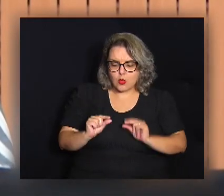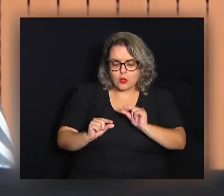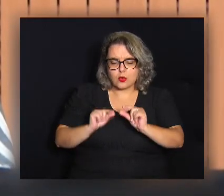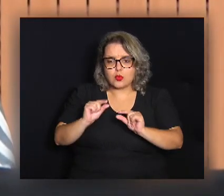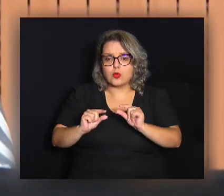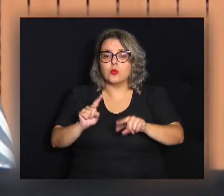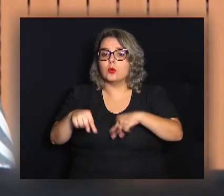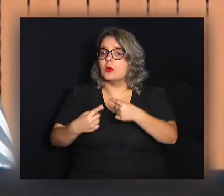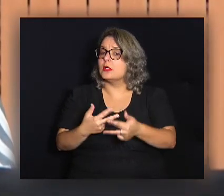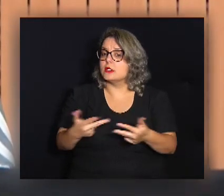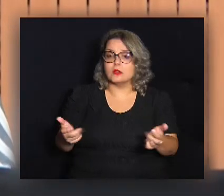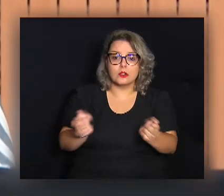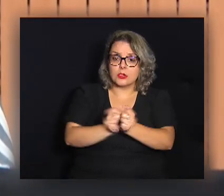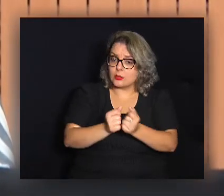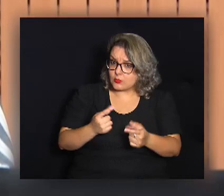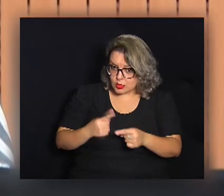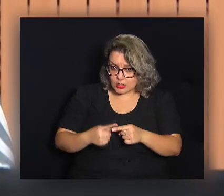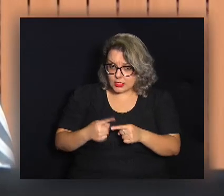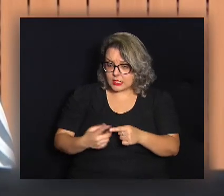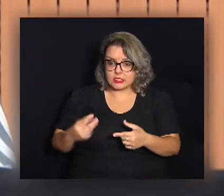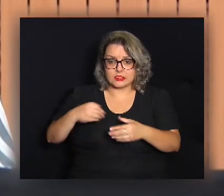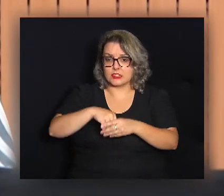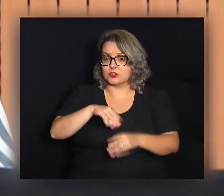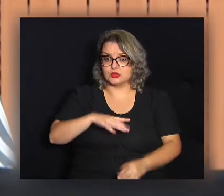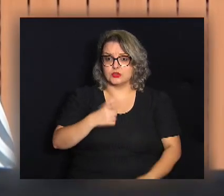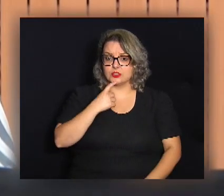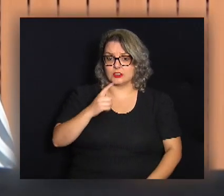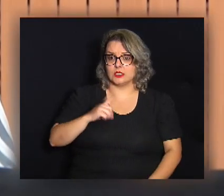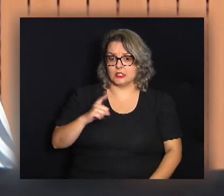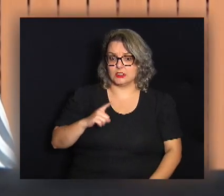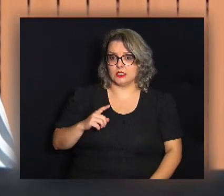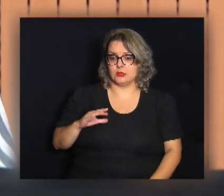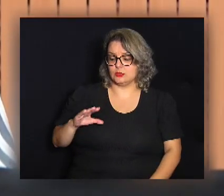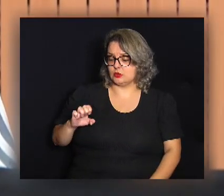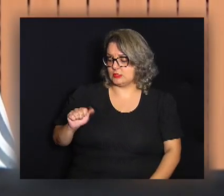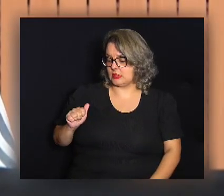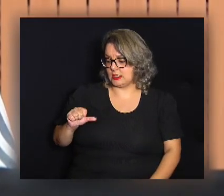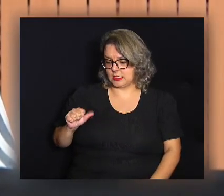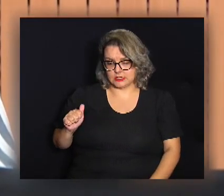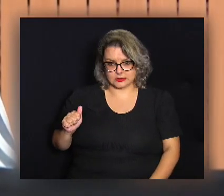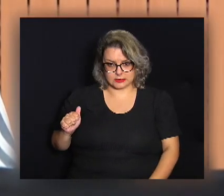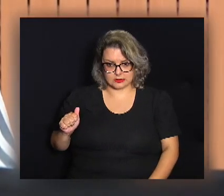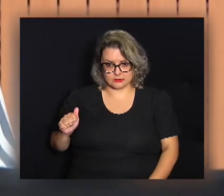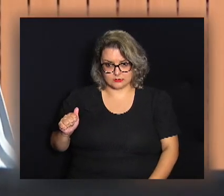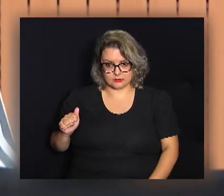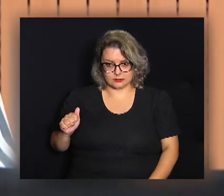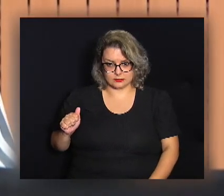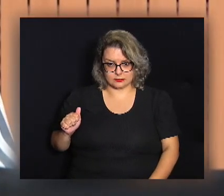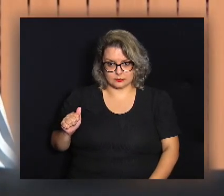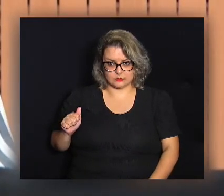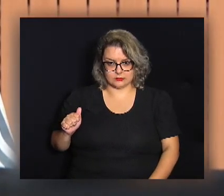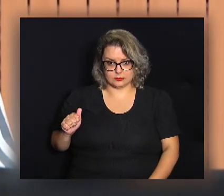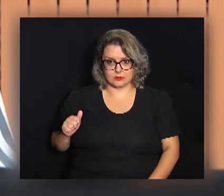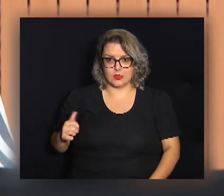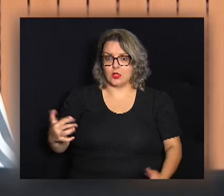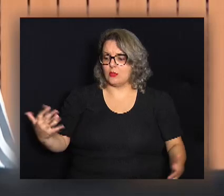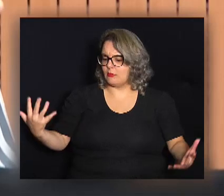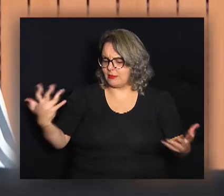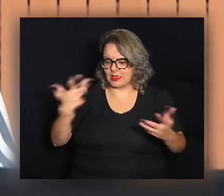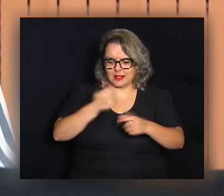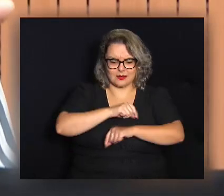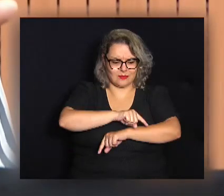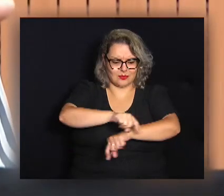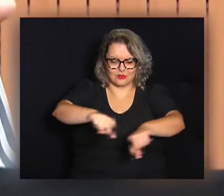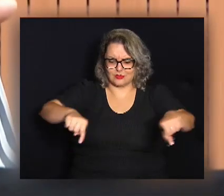outras coisas. Por quê? Dentro de Campinas nós temos ali no Ceasa um belo de um parque, acho que é o